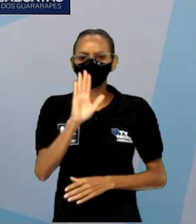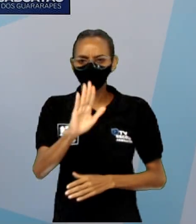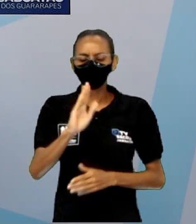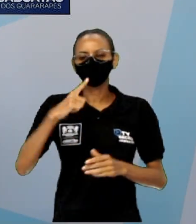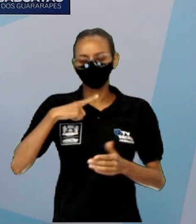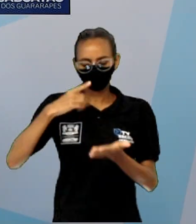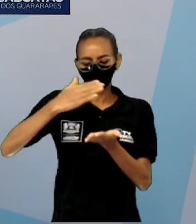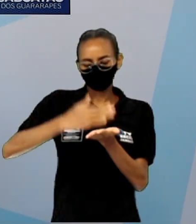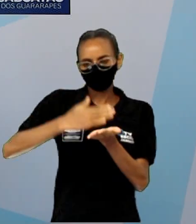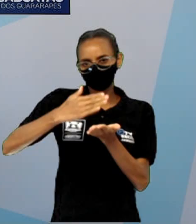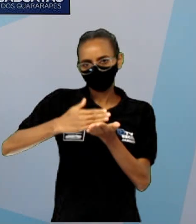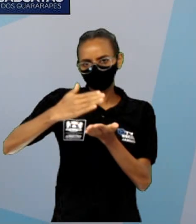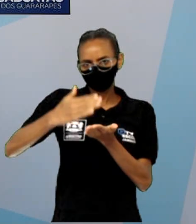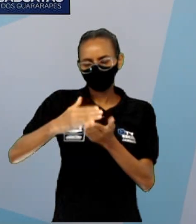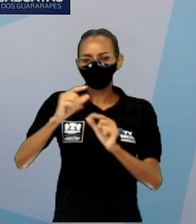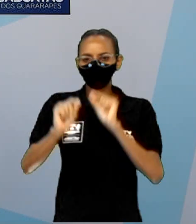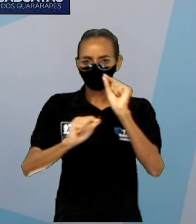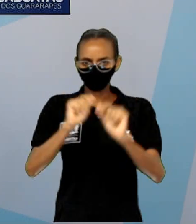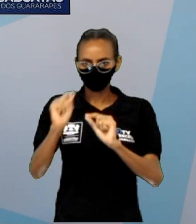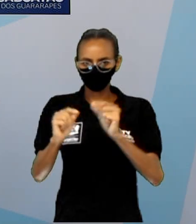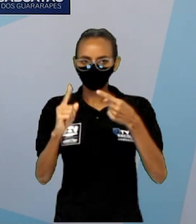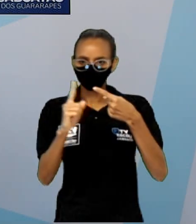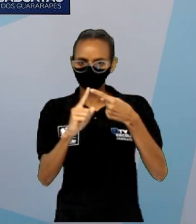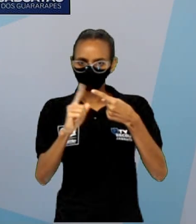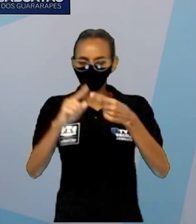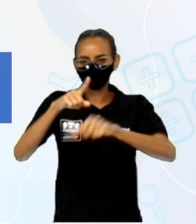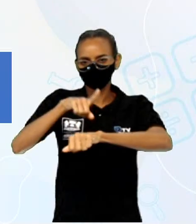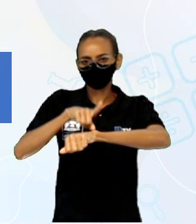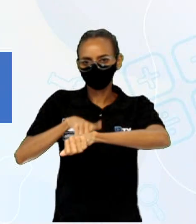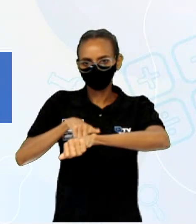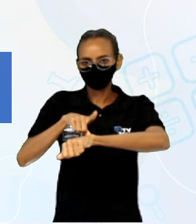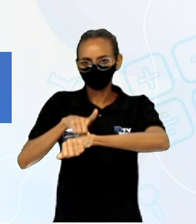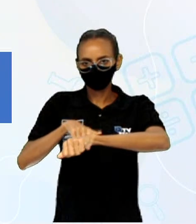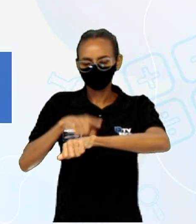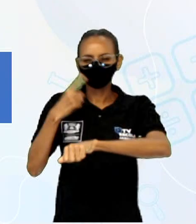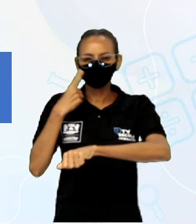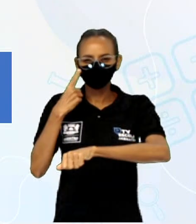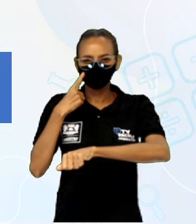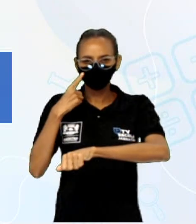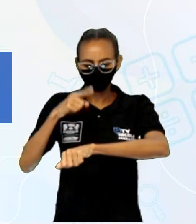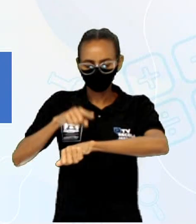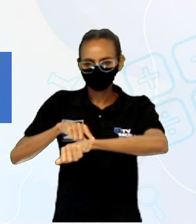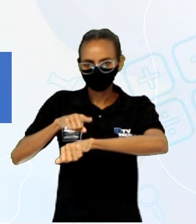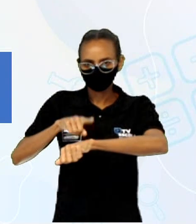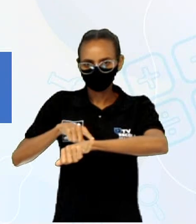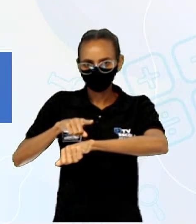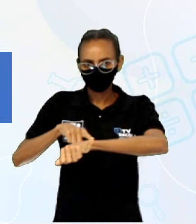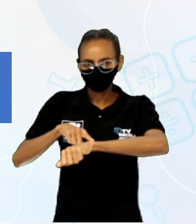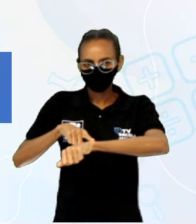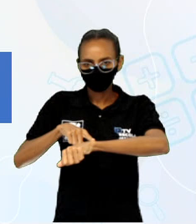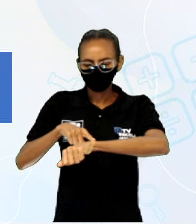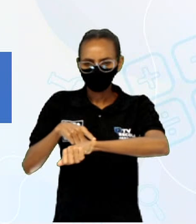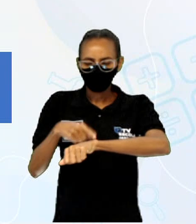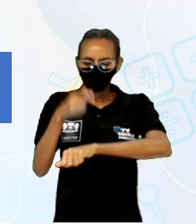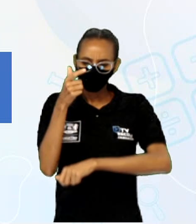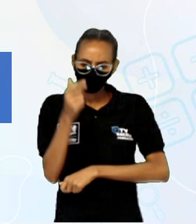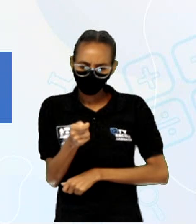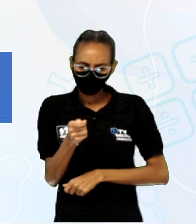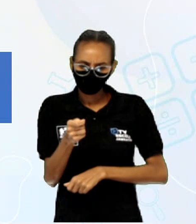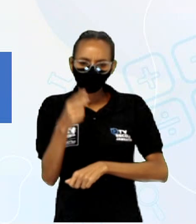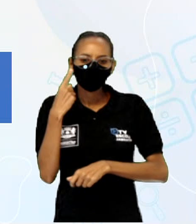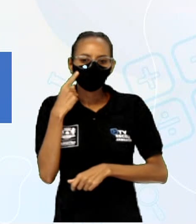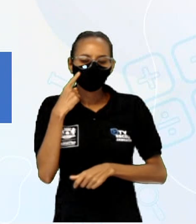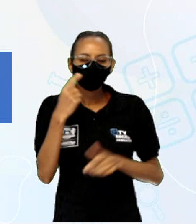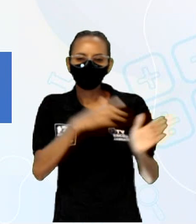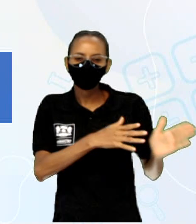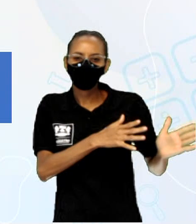índices dentro do esporte de marca. Primeiro, tempo. Está vendo aí o cronômetro? Esse cronômetro chegando, a gente já vai marcar o